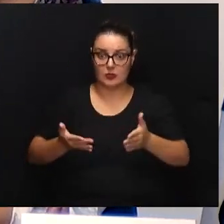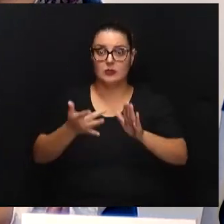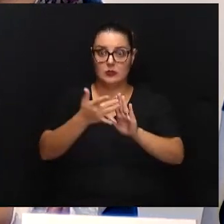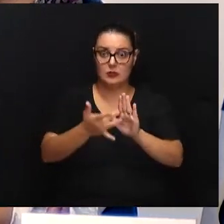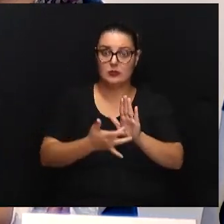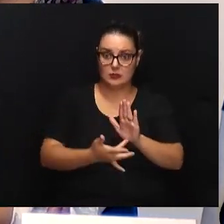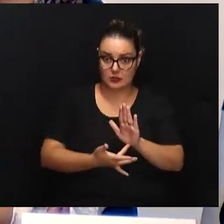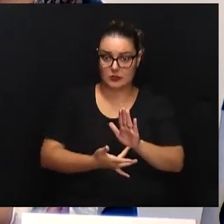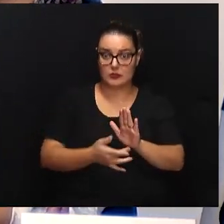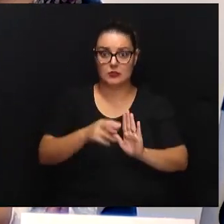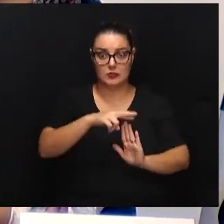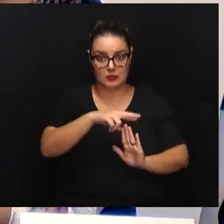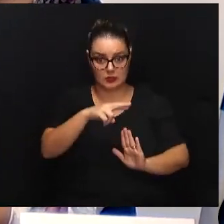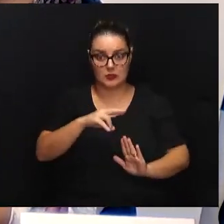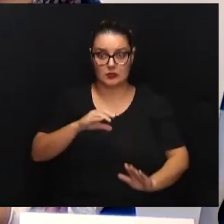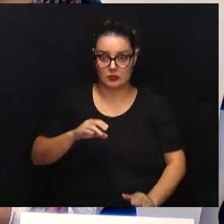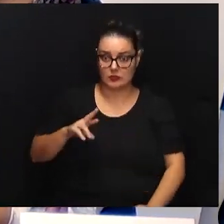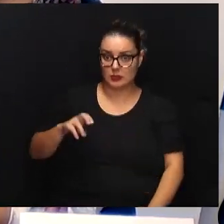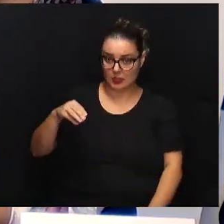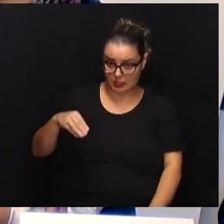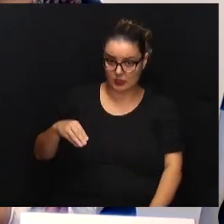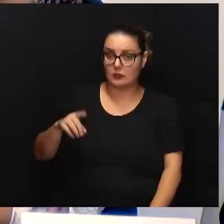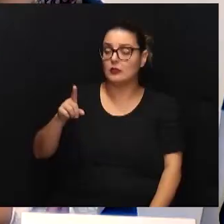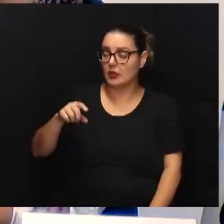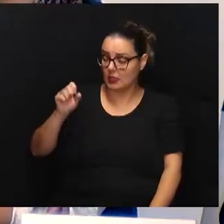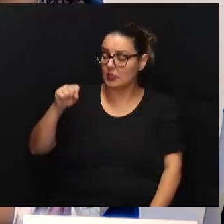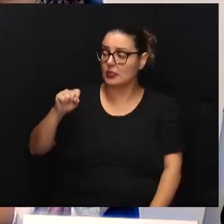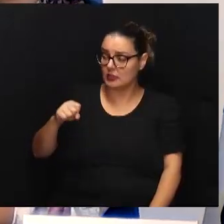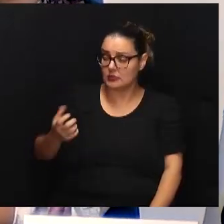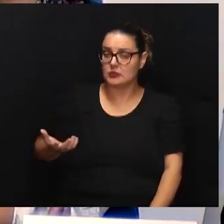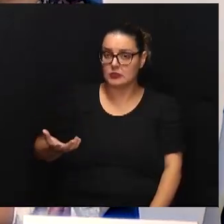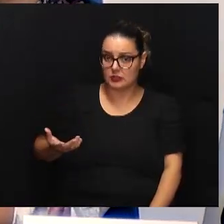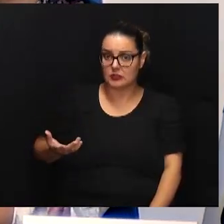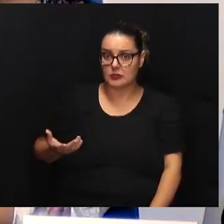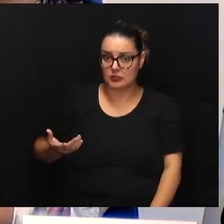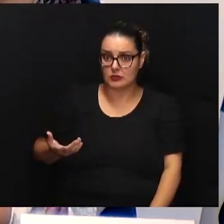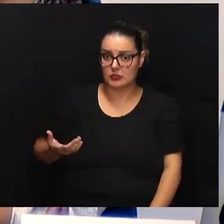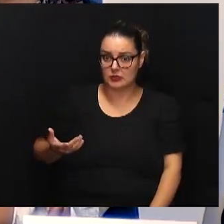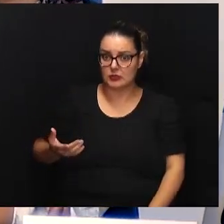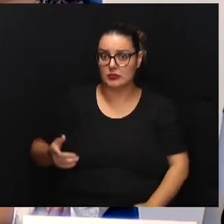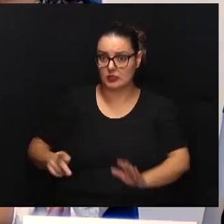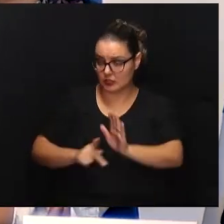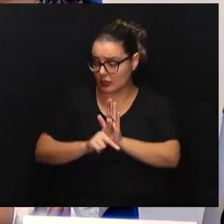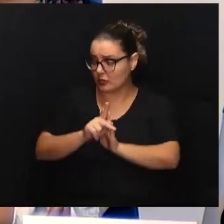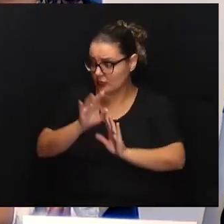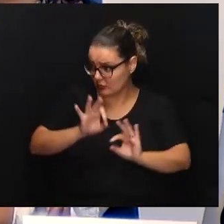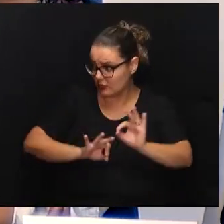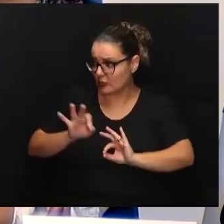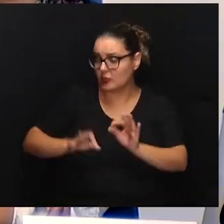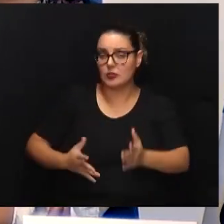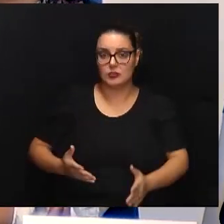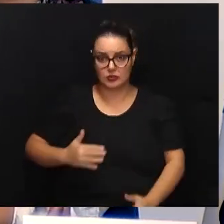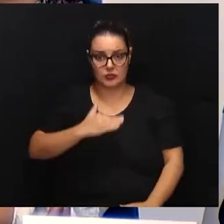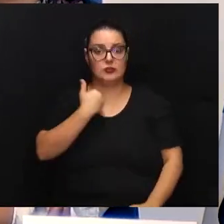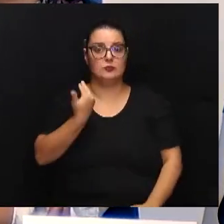é, sim, um projeto de morte que faz parte dessa